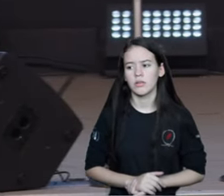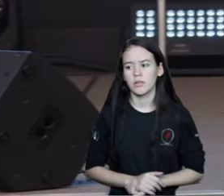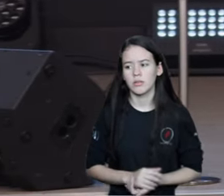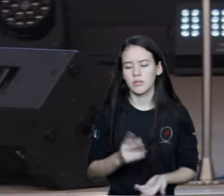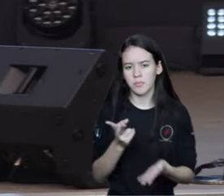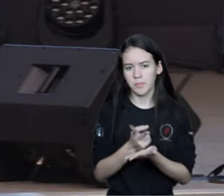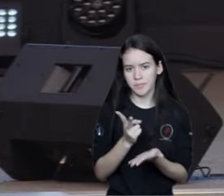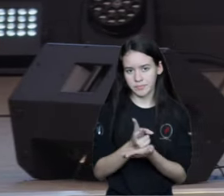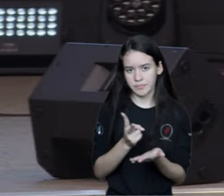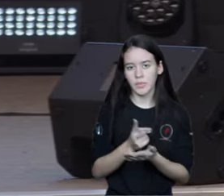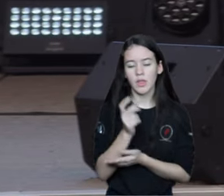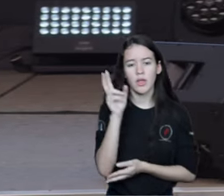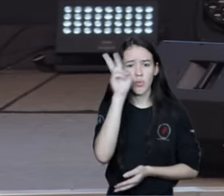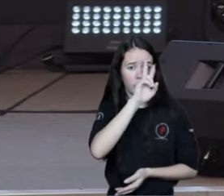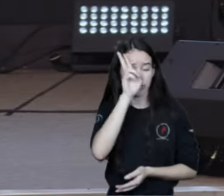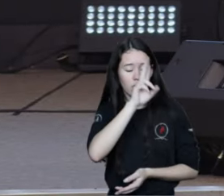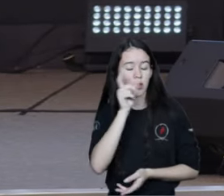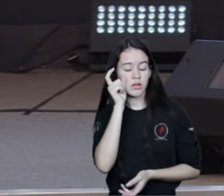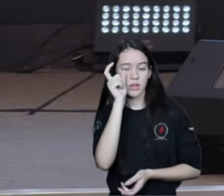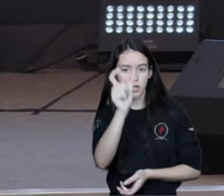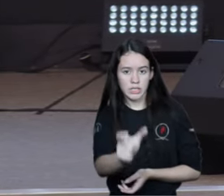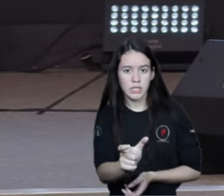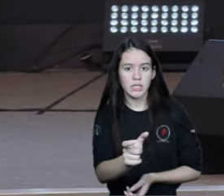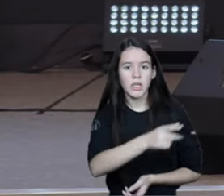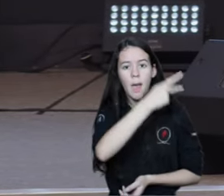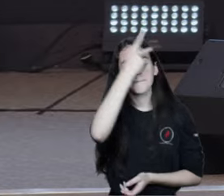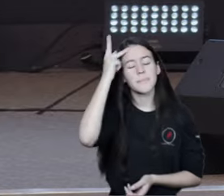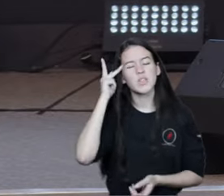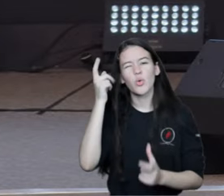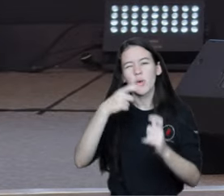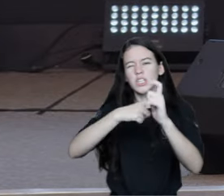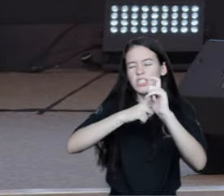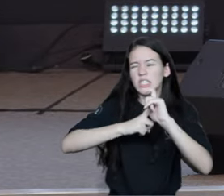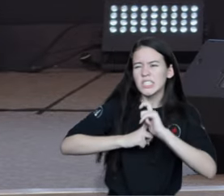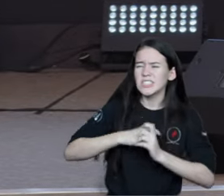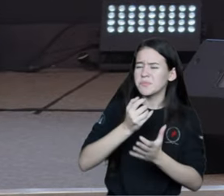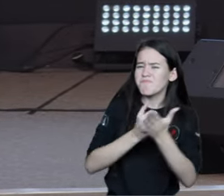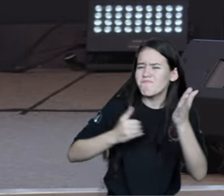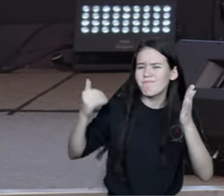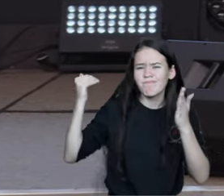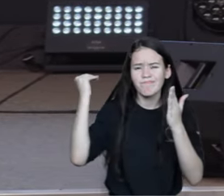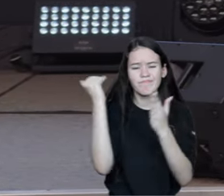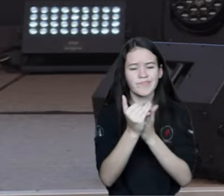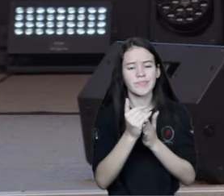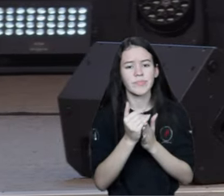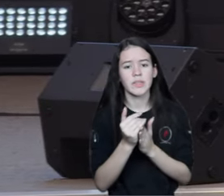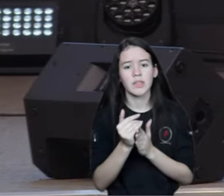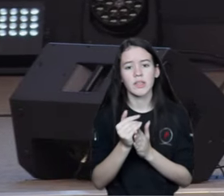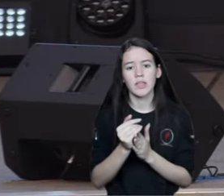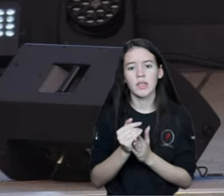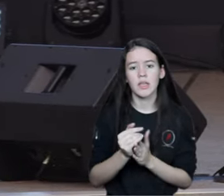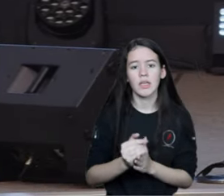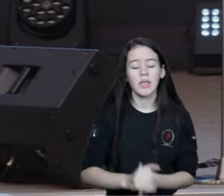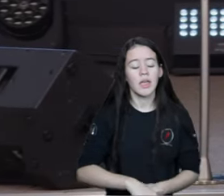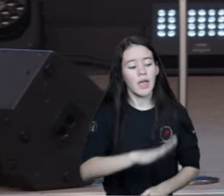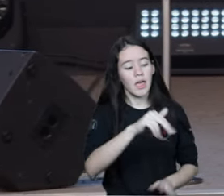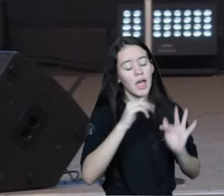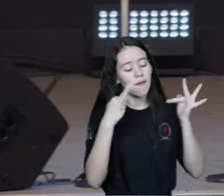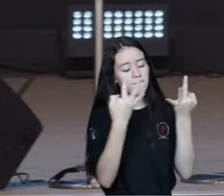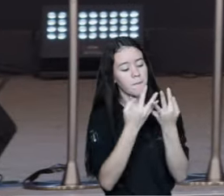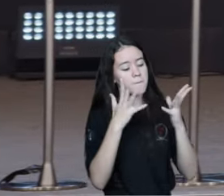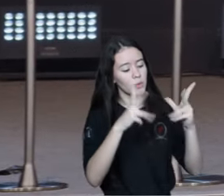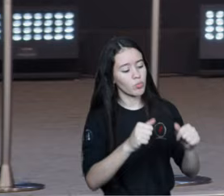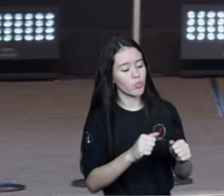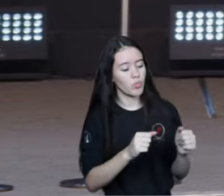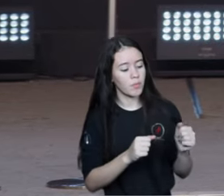é uma história interessante de um cara que tá devendo muito e o senhor manda traz a família tá